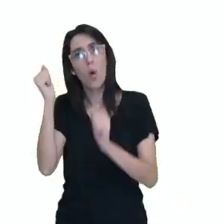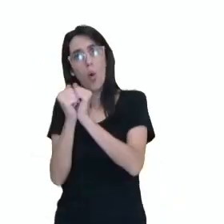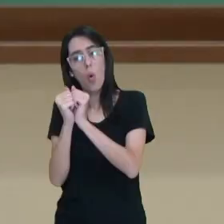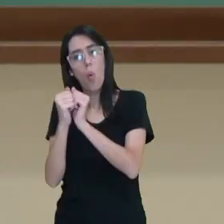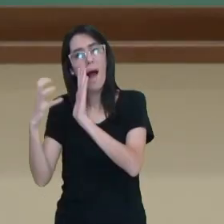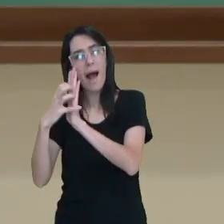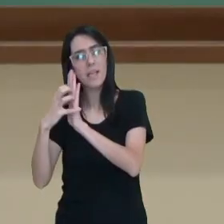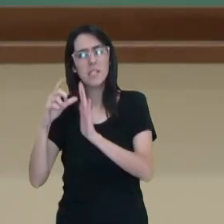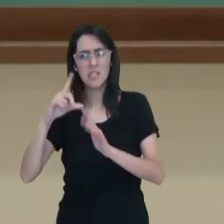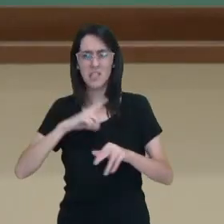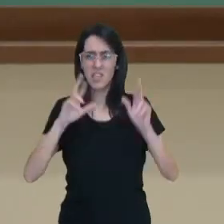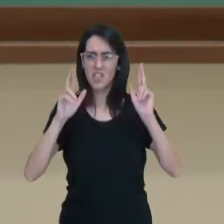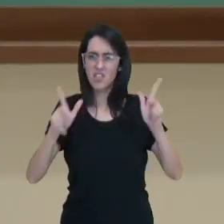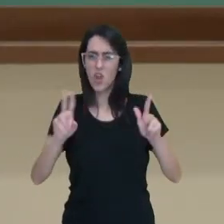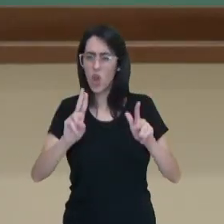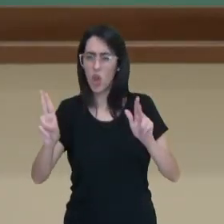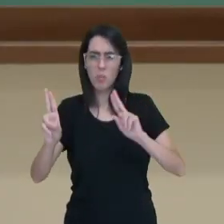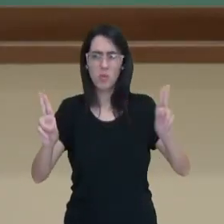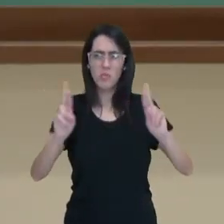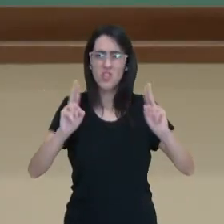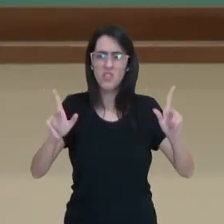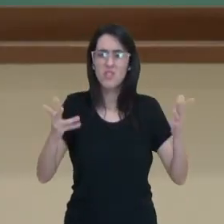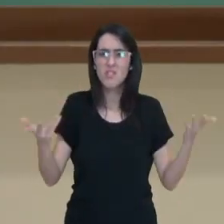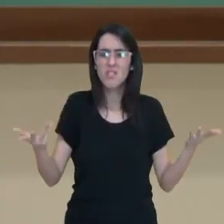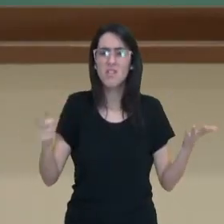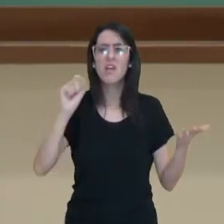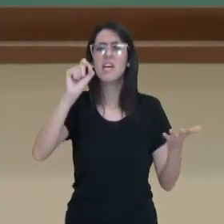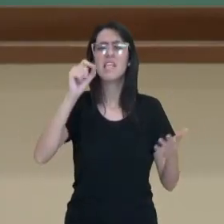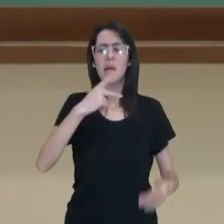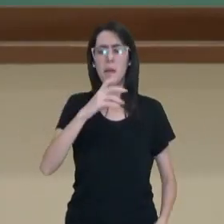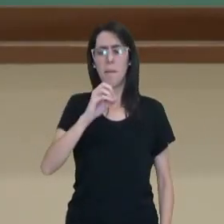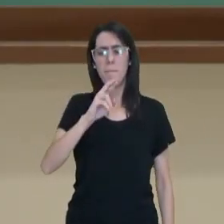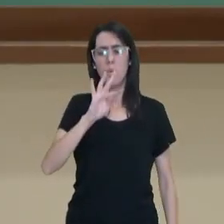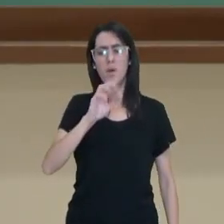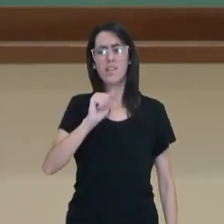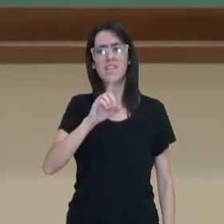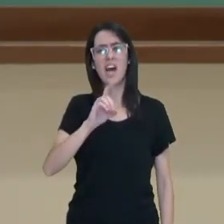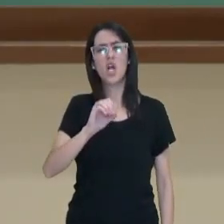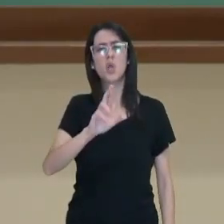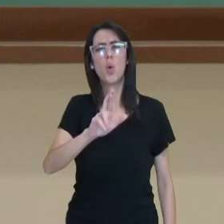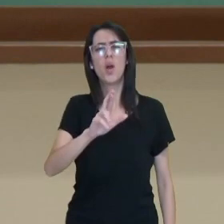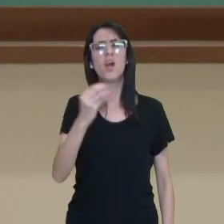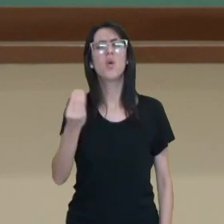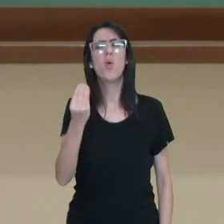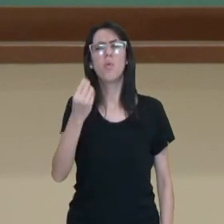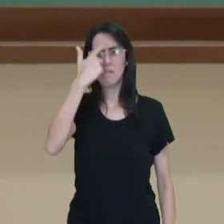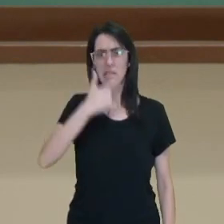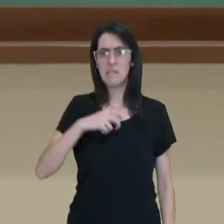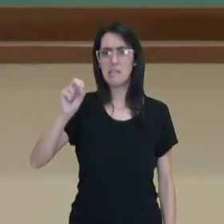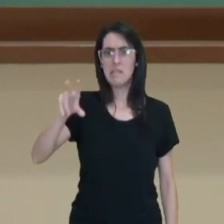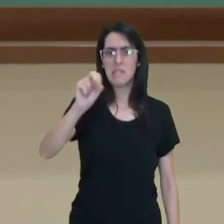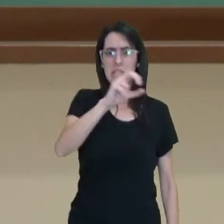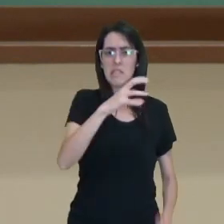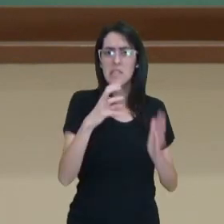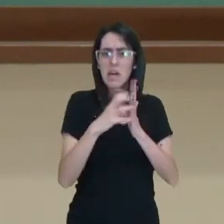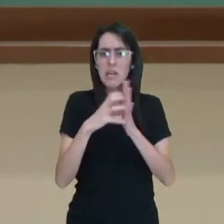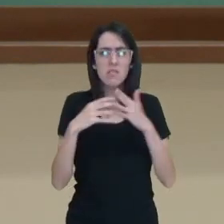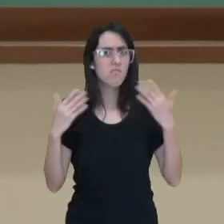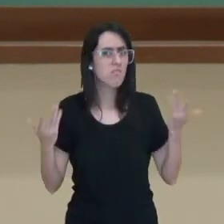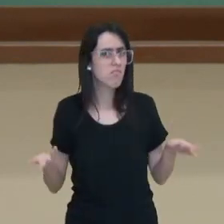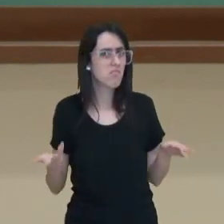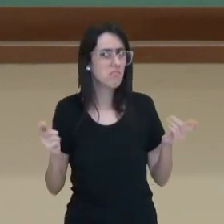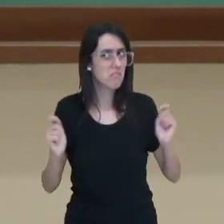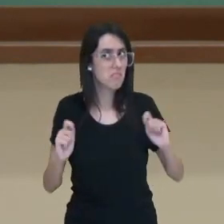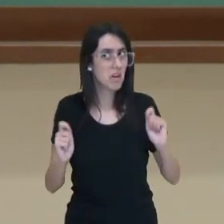existe diferença entre essas duas definições? Quem é o portador do HIV? Será que ele transmite AIDS? Né? Ele transmite